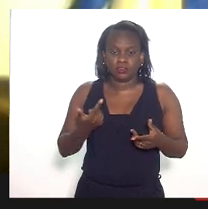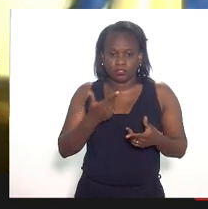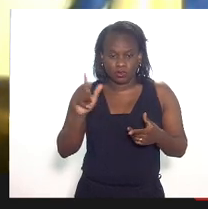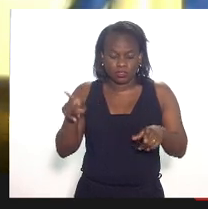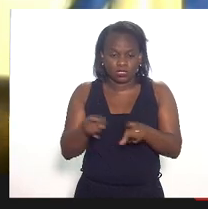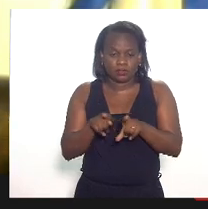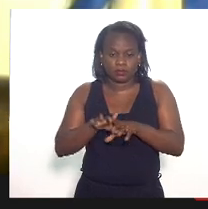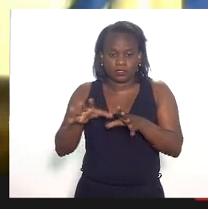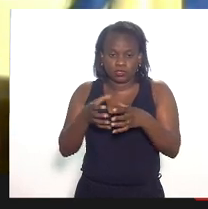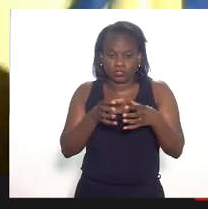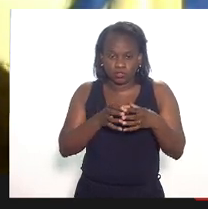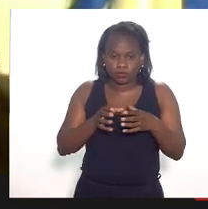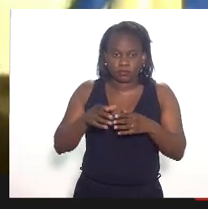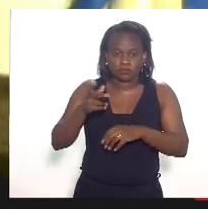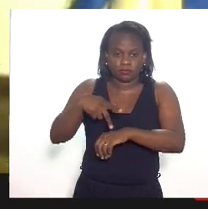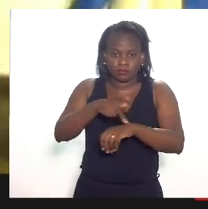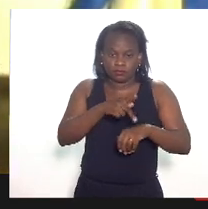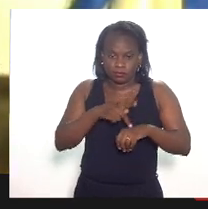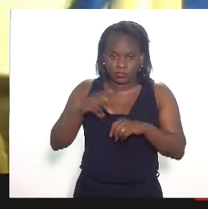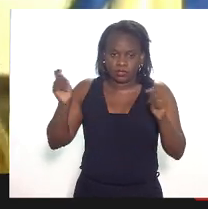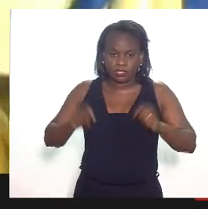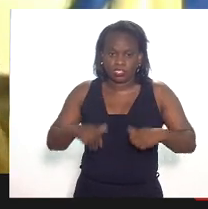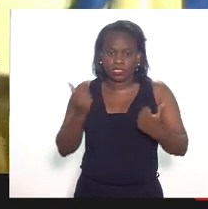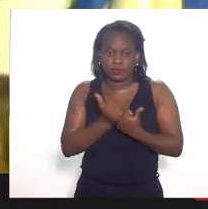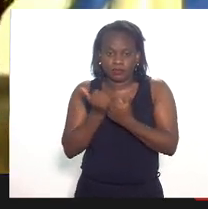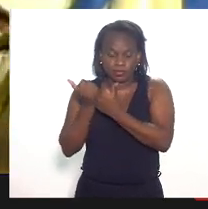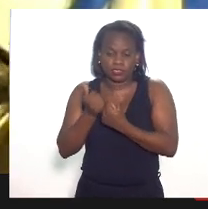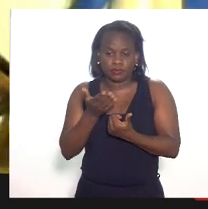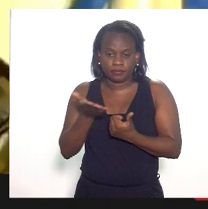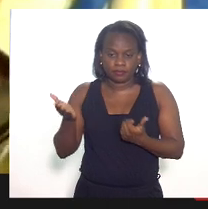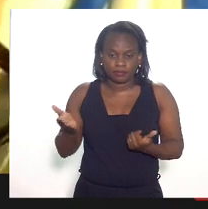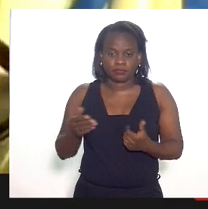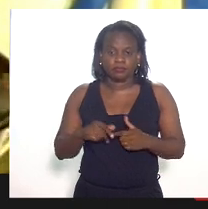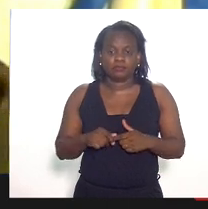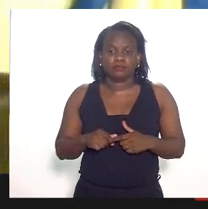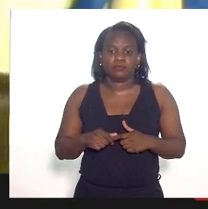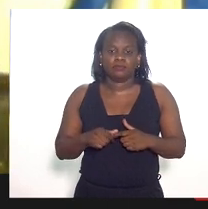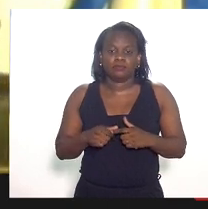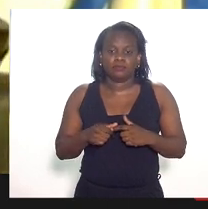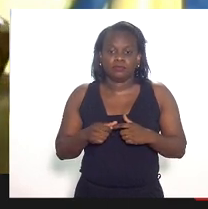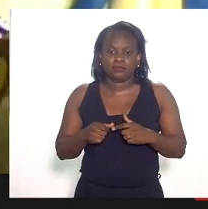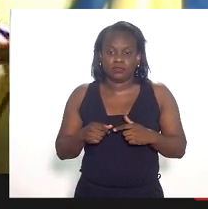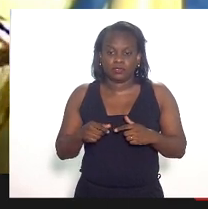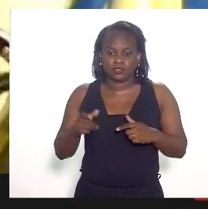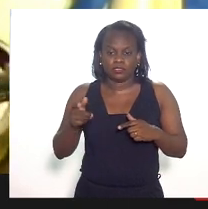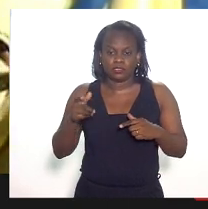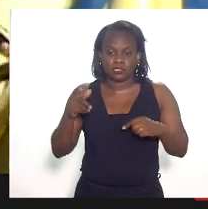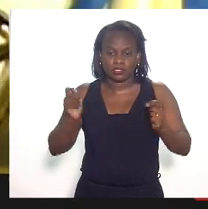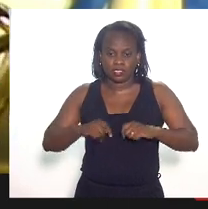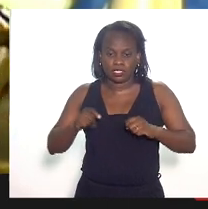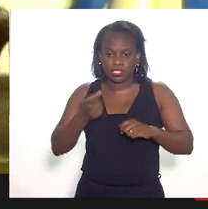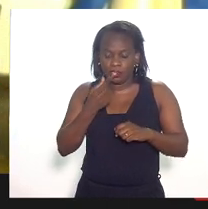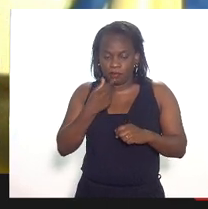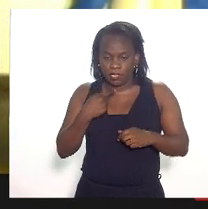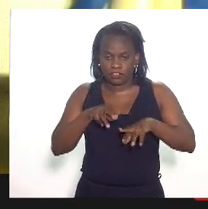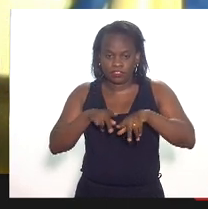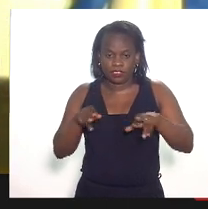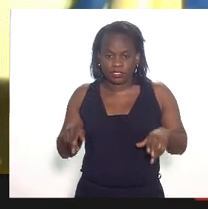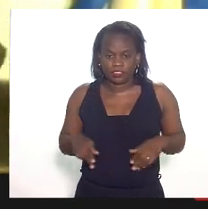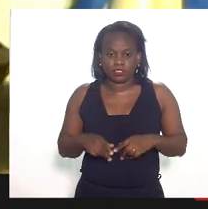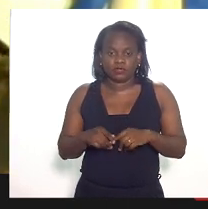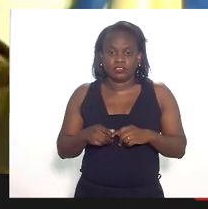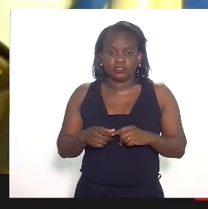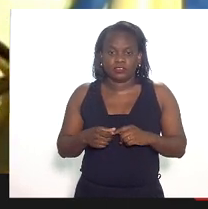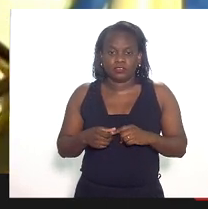organismos internacionais que possam apoiar nesse sentido, o abastecimento desses medicamentos.